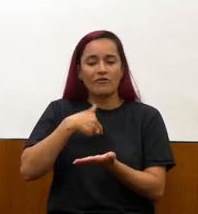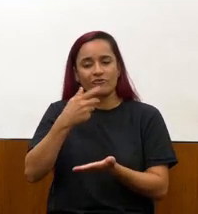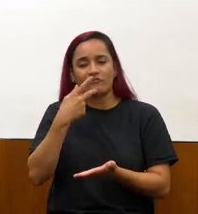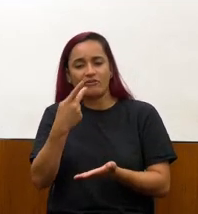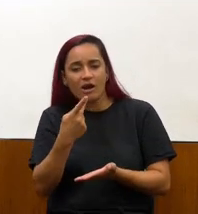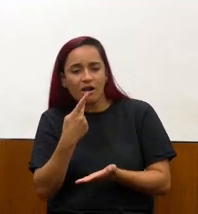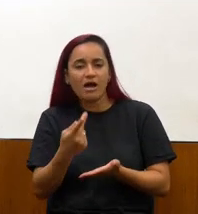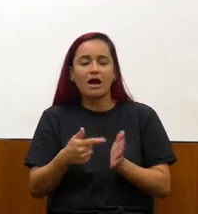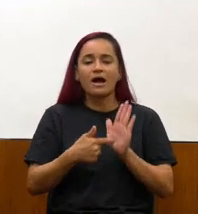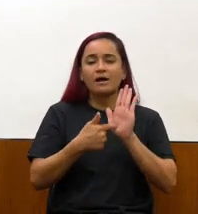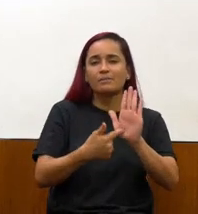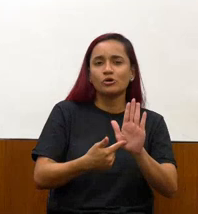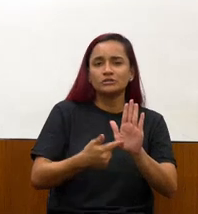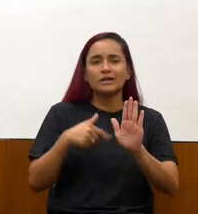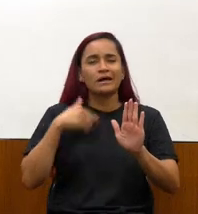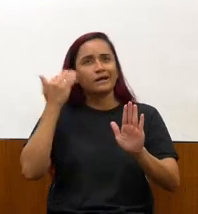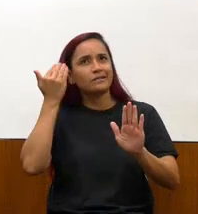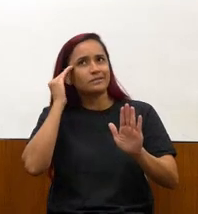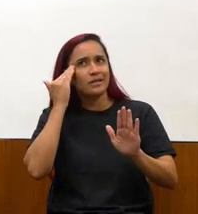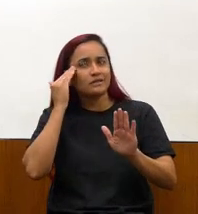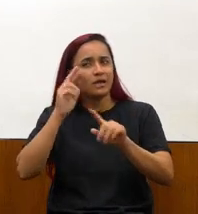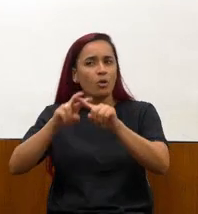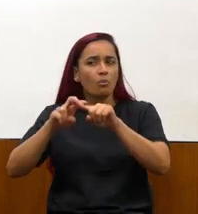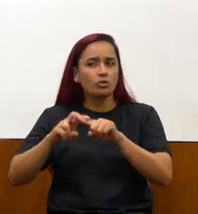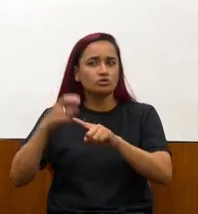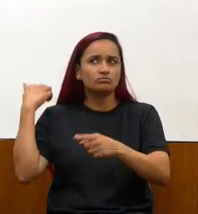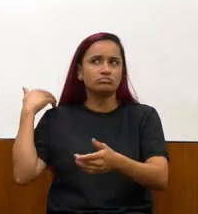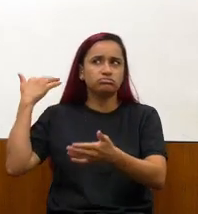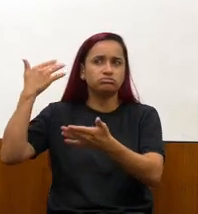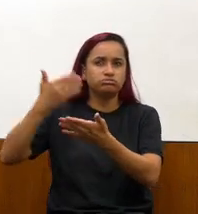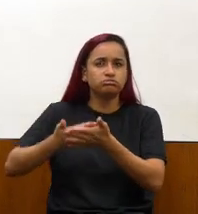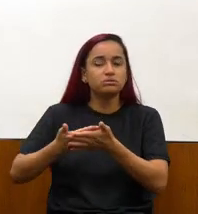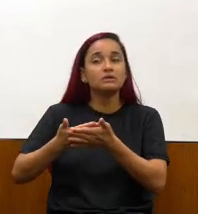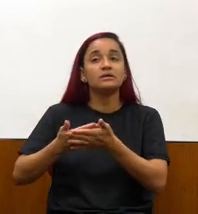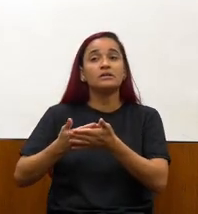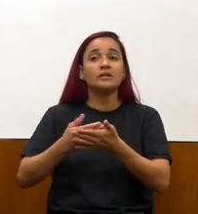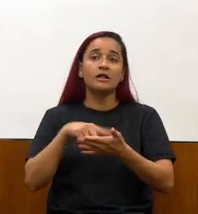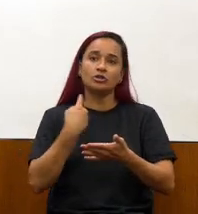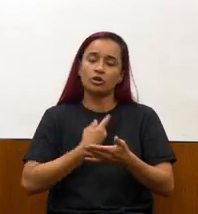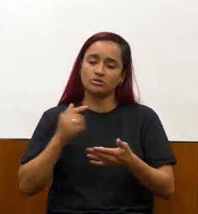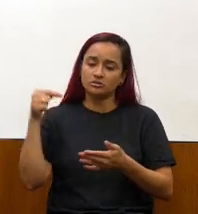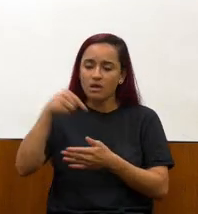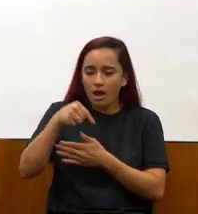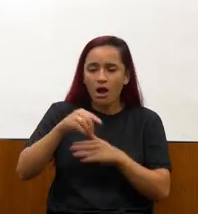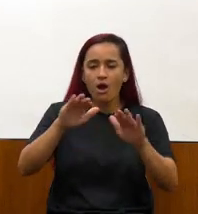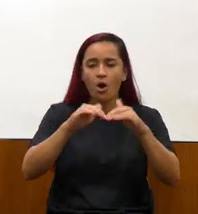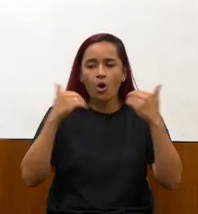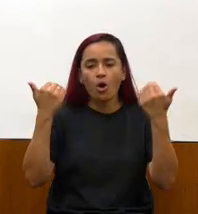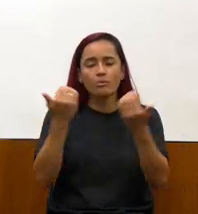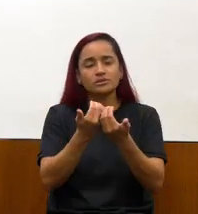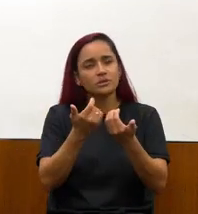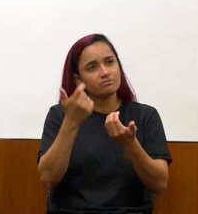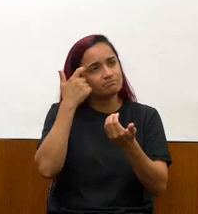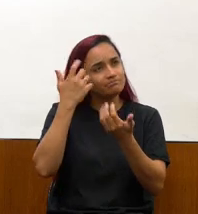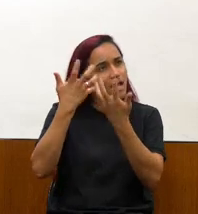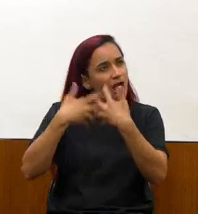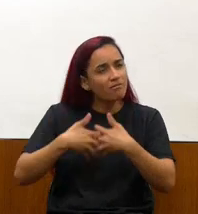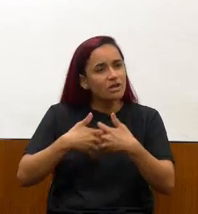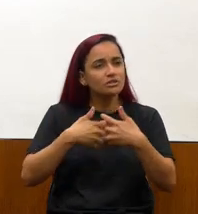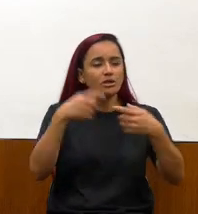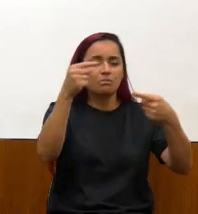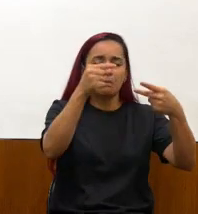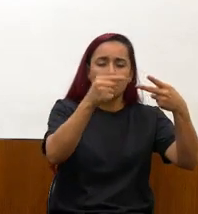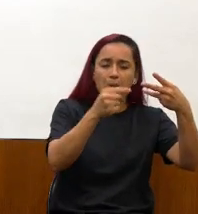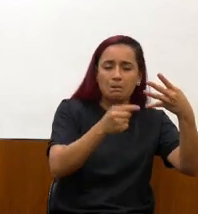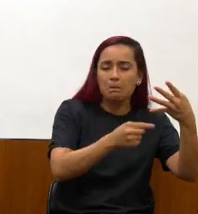e entender as causas, como foi durante um ano inteiro nessa comissão, te propondo pontos e votando pontos específicos. A gente tem que justamente